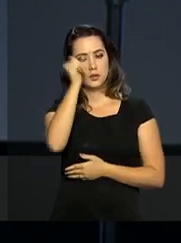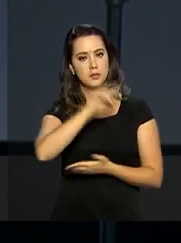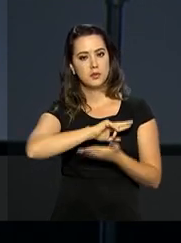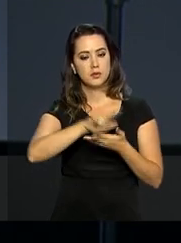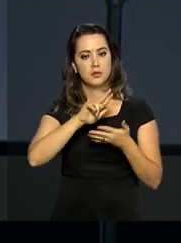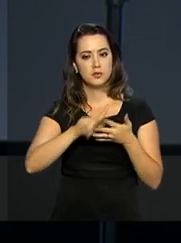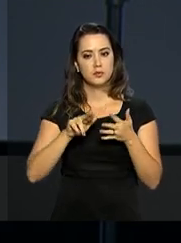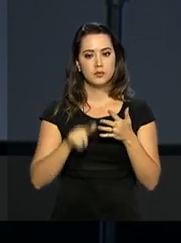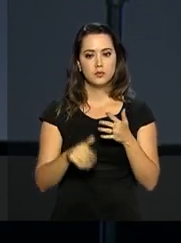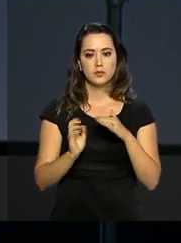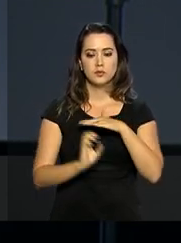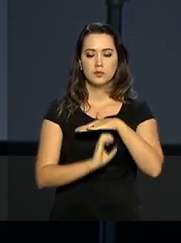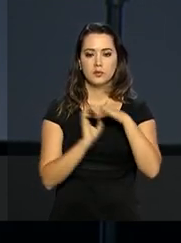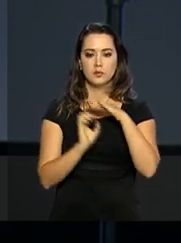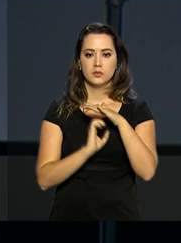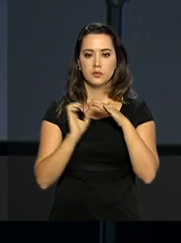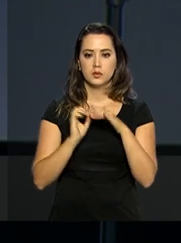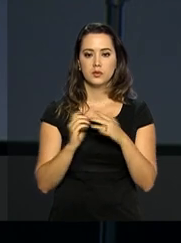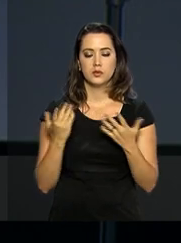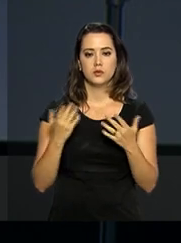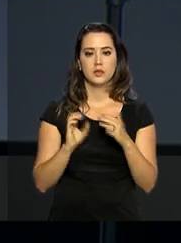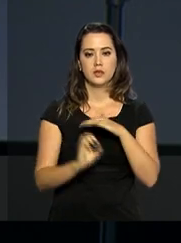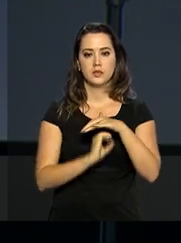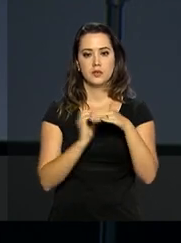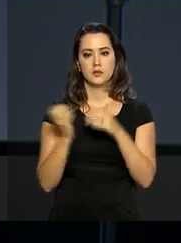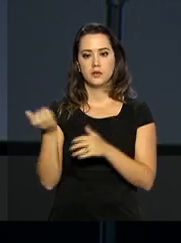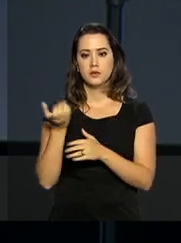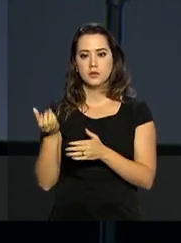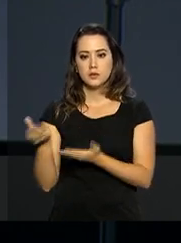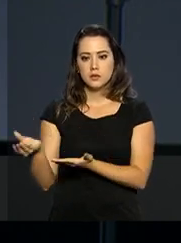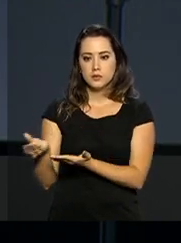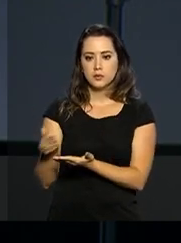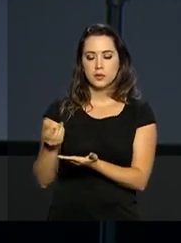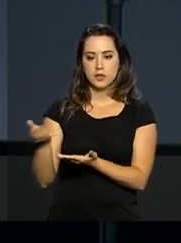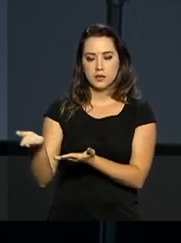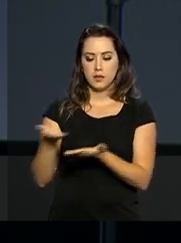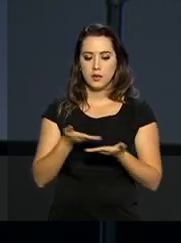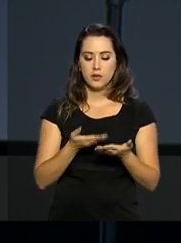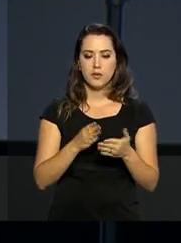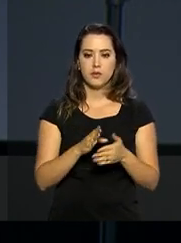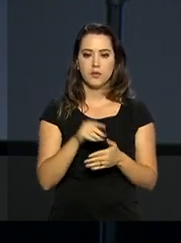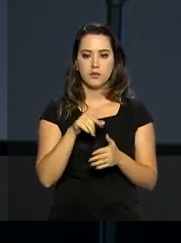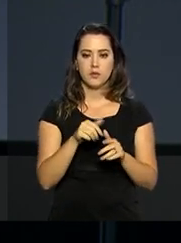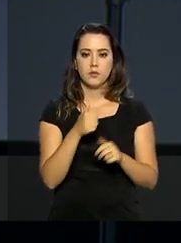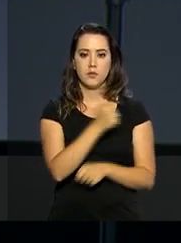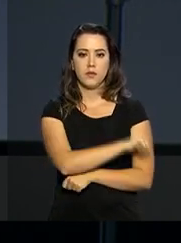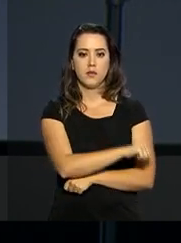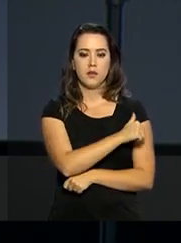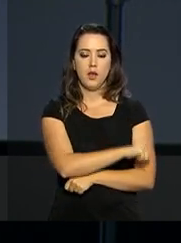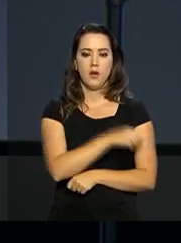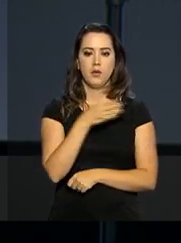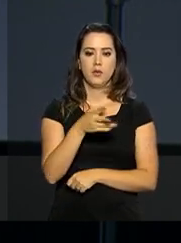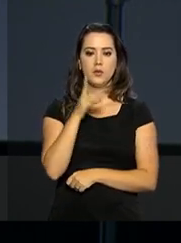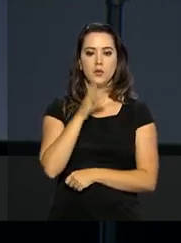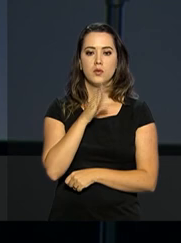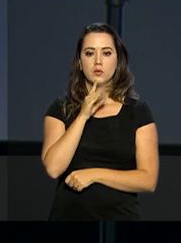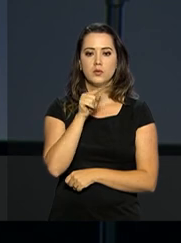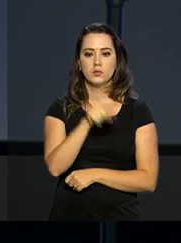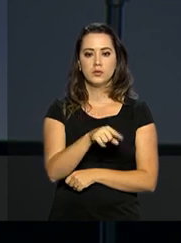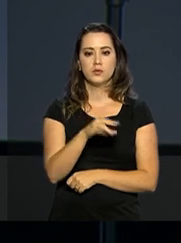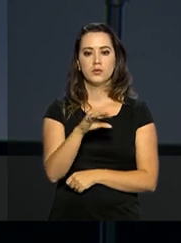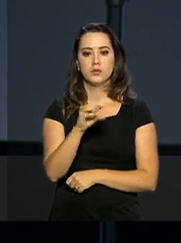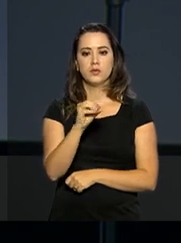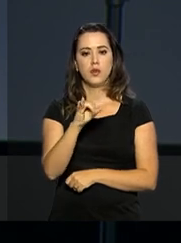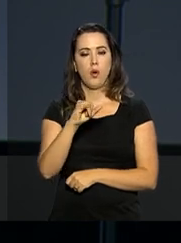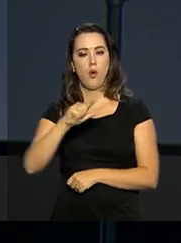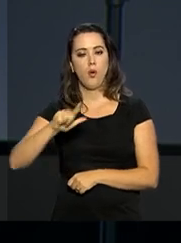empresas nacionais, estrangeiras, naturalmente, decidiram vir ao Rio óleo e gás, depois de alguns anos